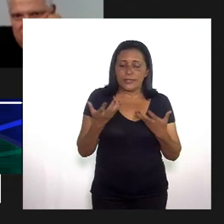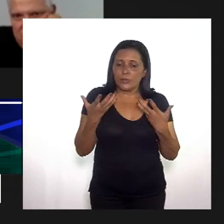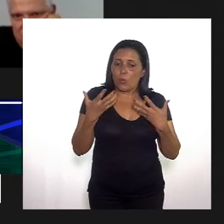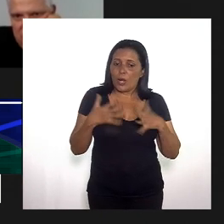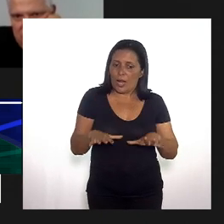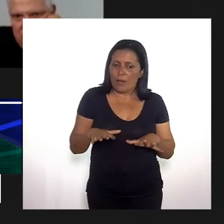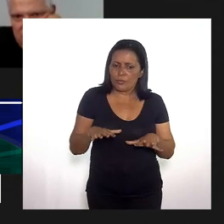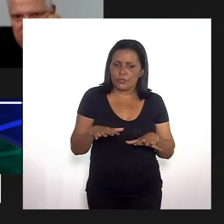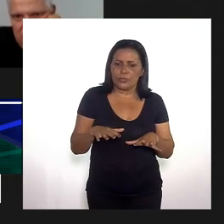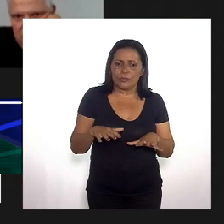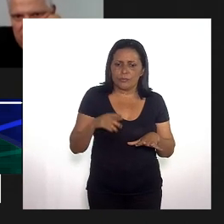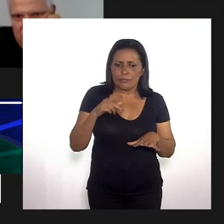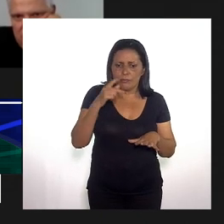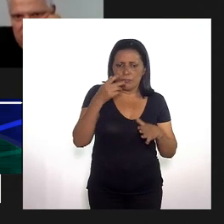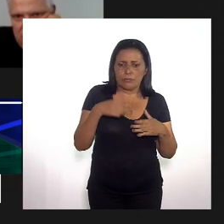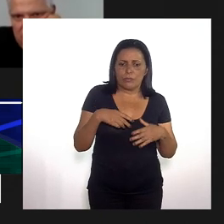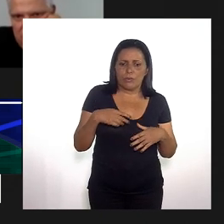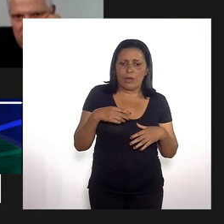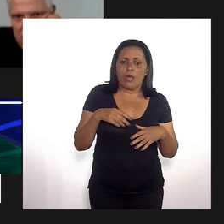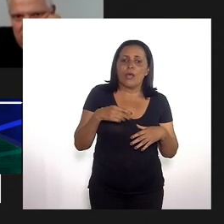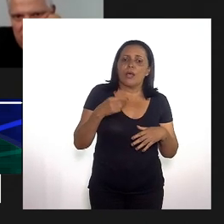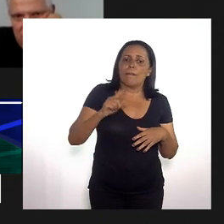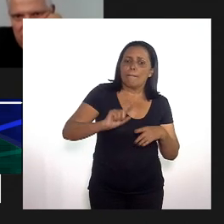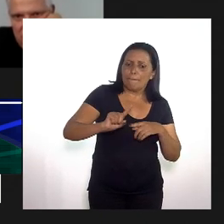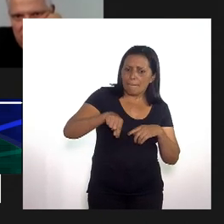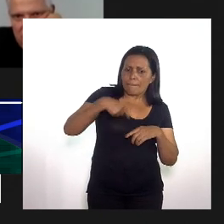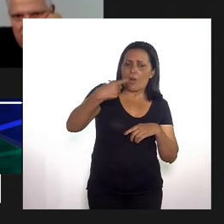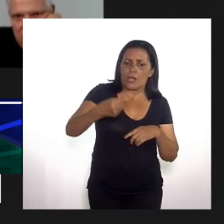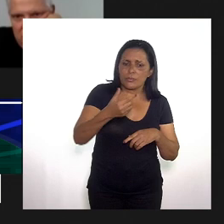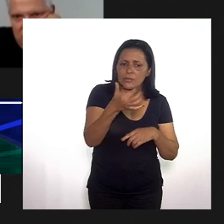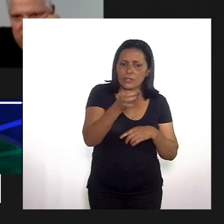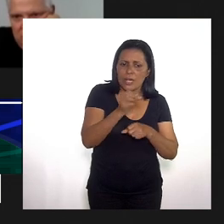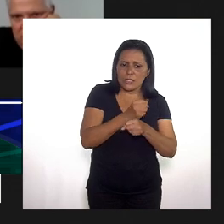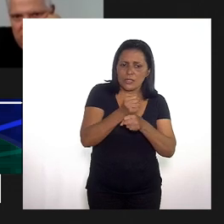anos, seguramente salvo, se houver